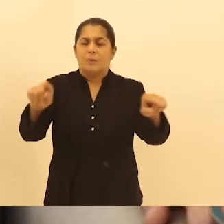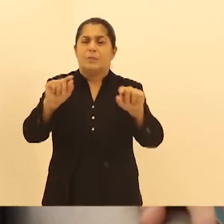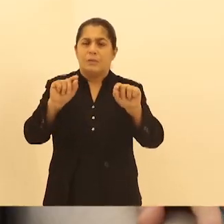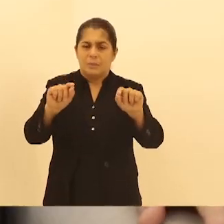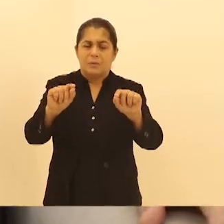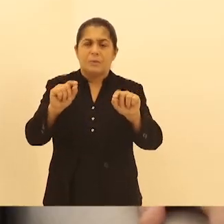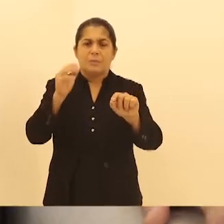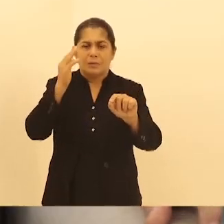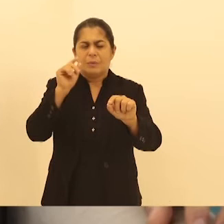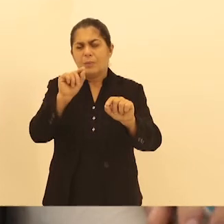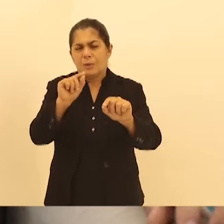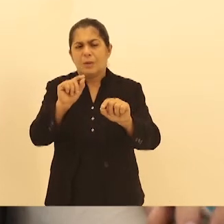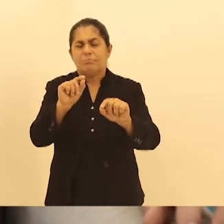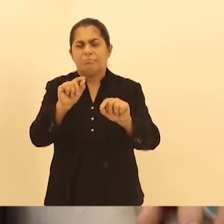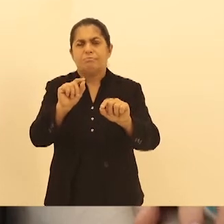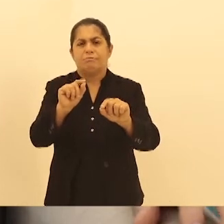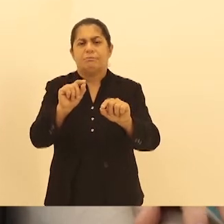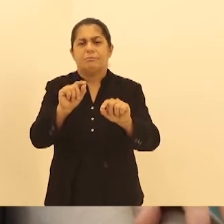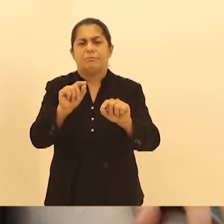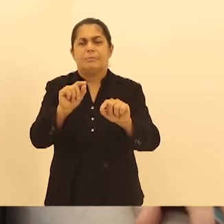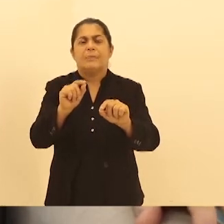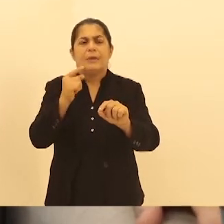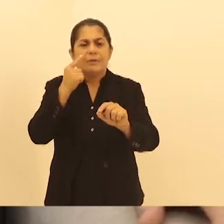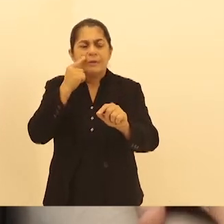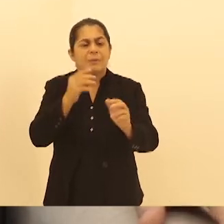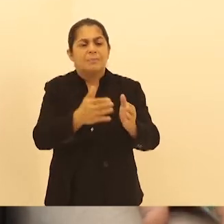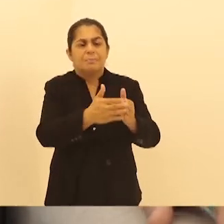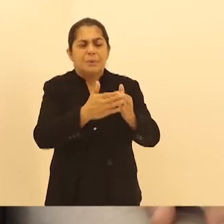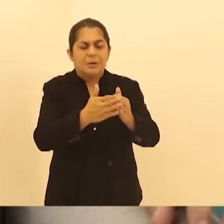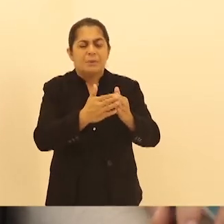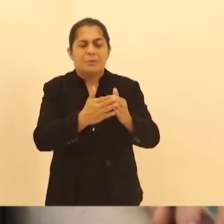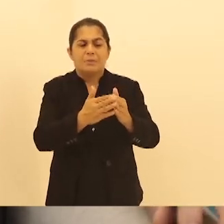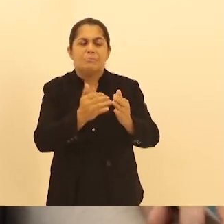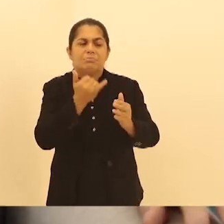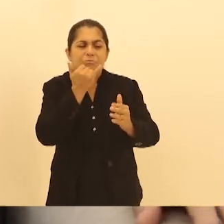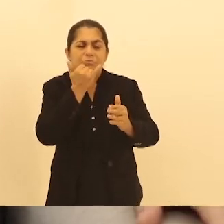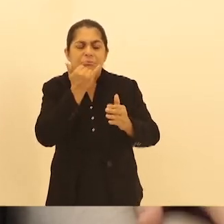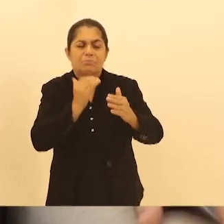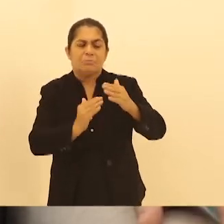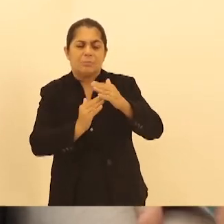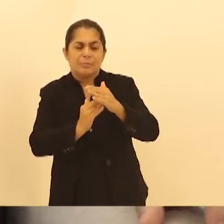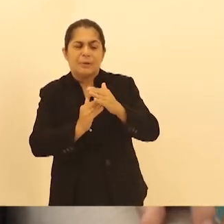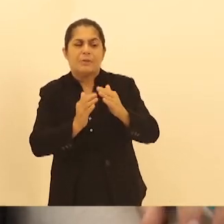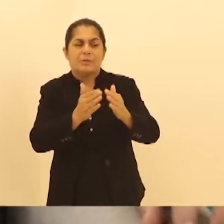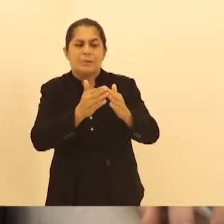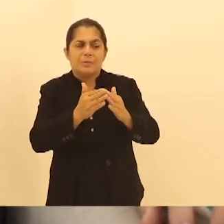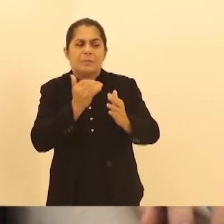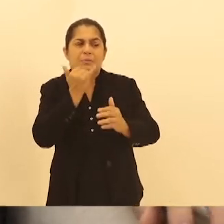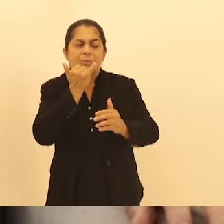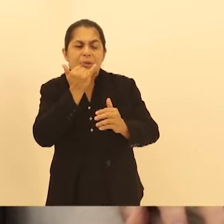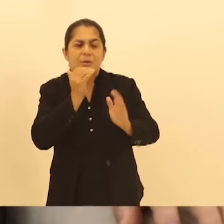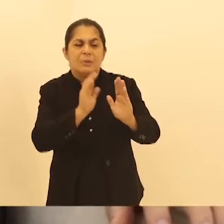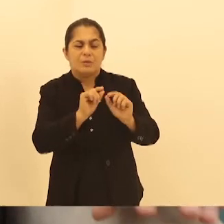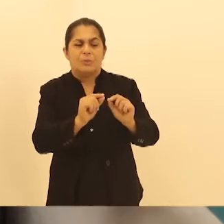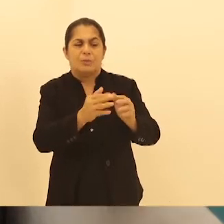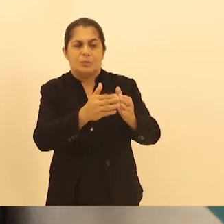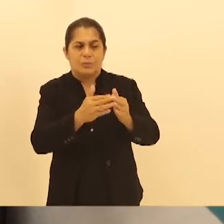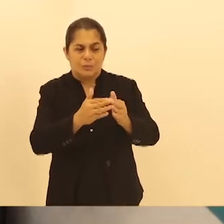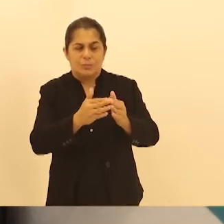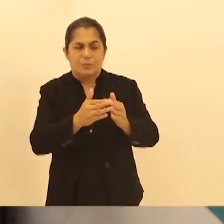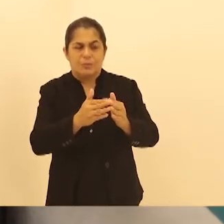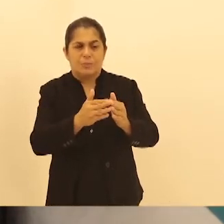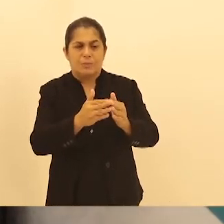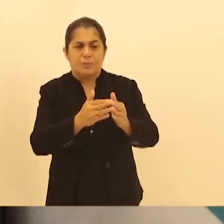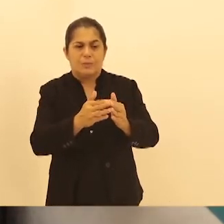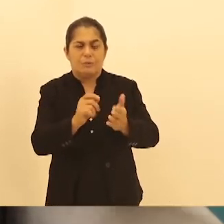se fazer um pedido de afastamento pedido de afastamento e se que deve ser